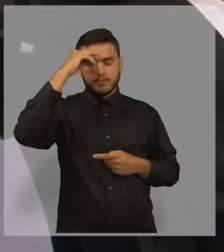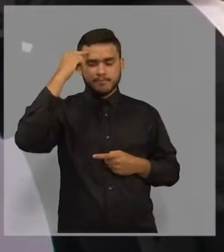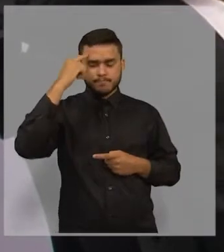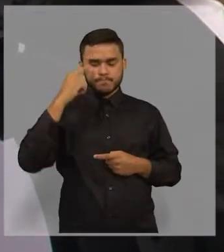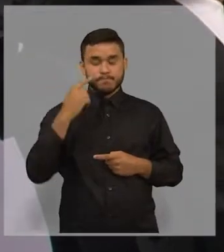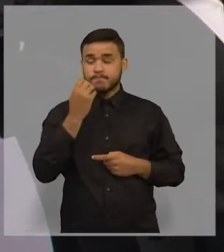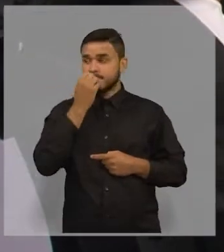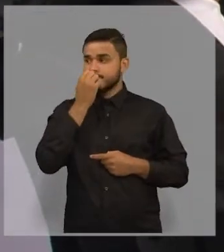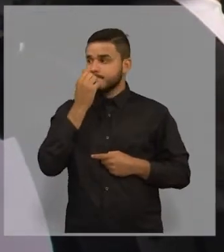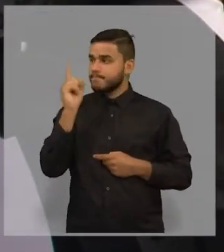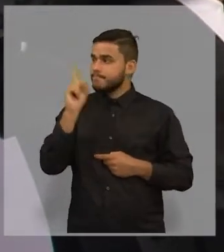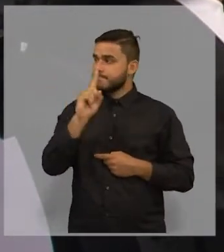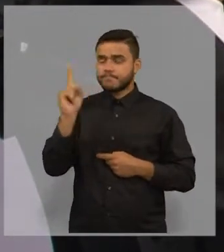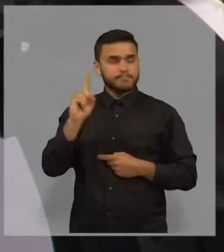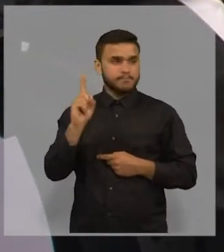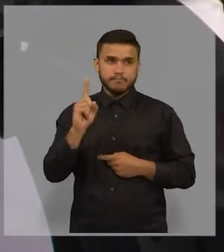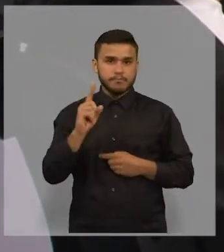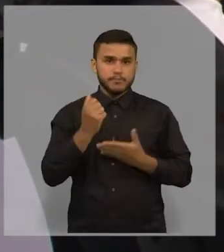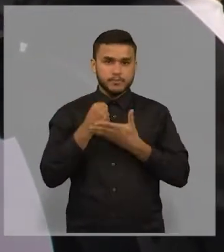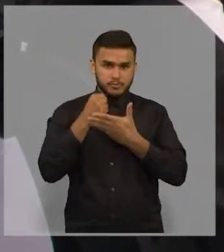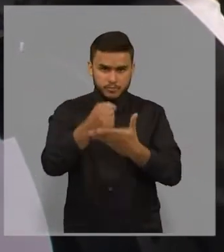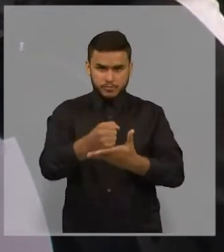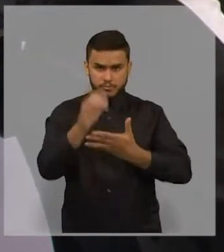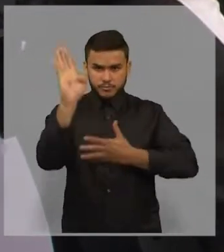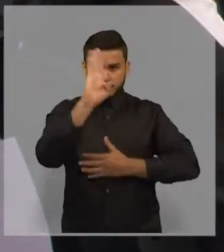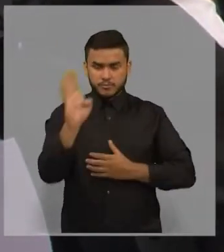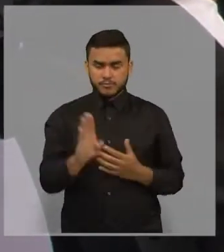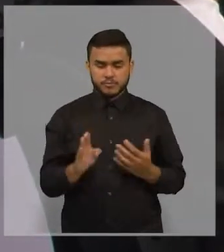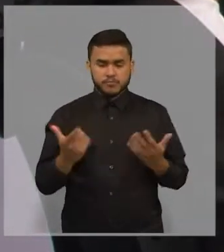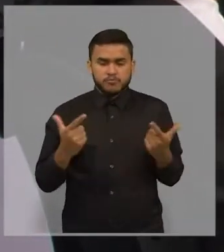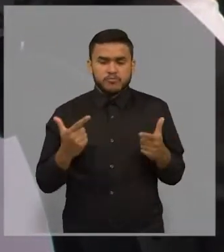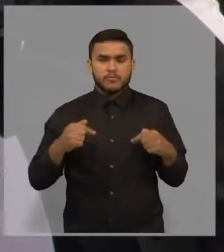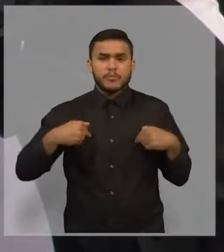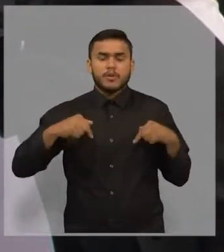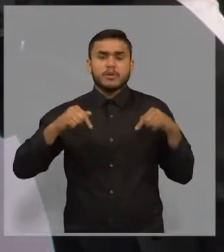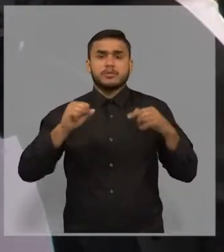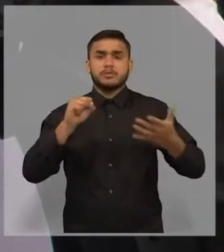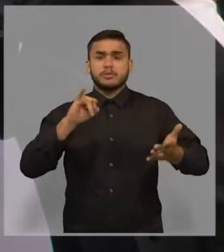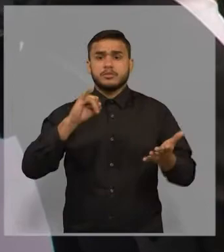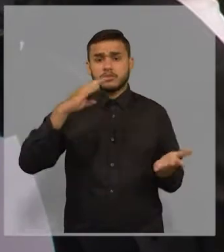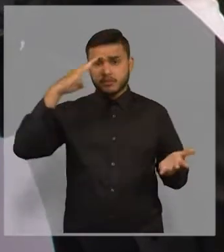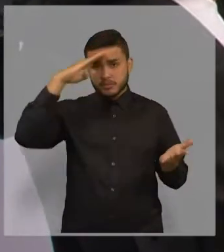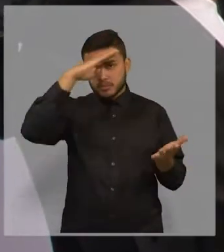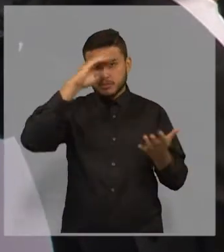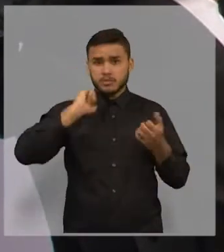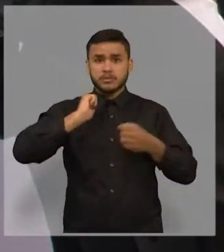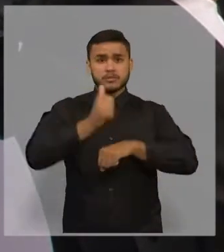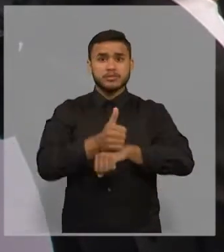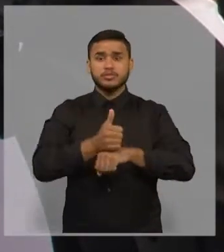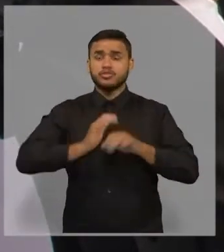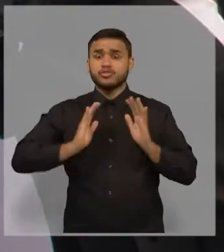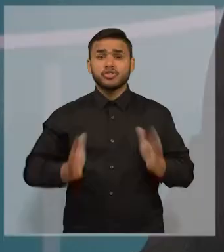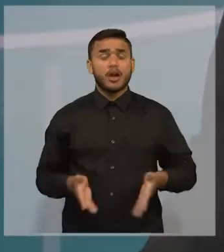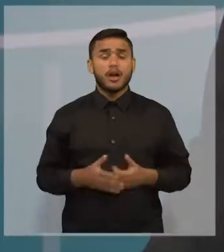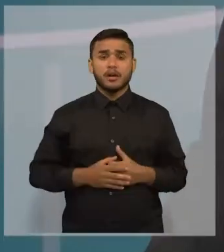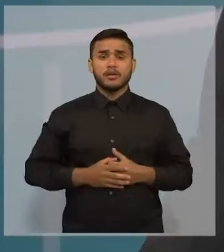para atingir o governo. Isso é bom? Não, isso não é bom porque não ajuda o Brasil. Nós não temos alternativa. Seu Bolsonaro está